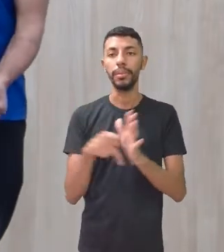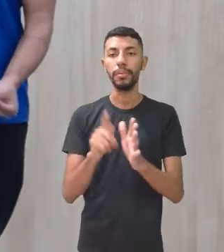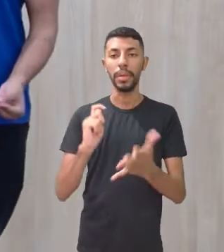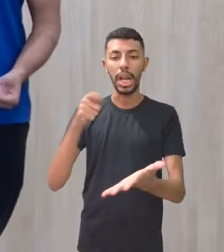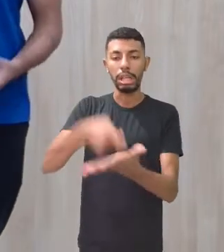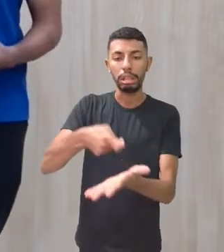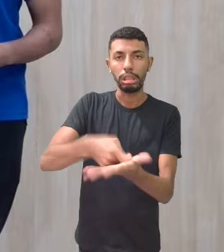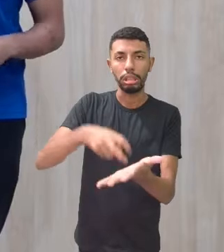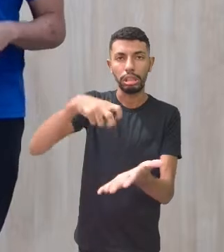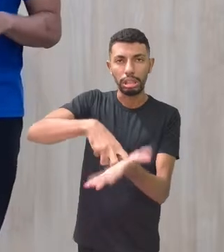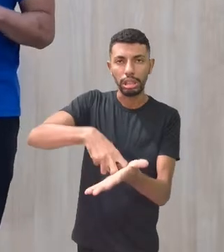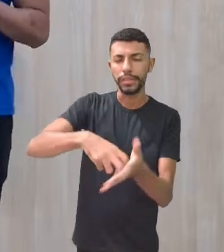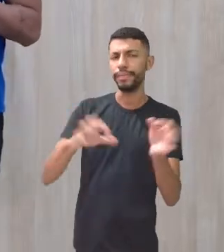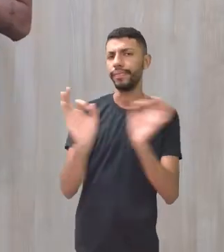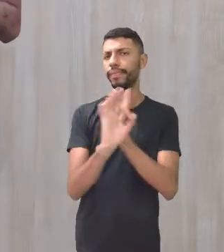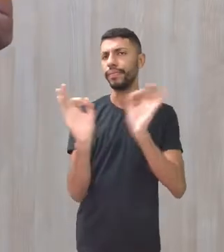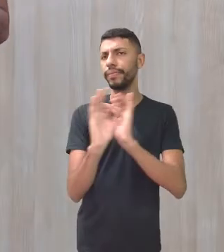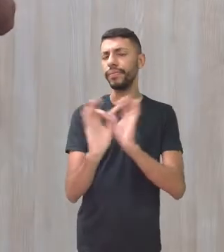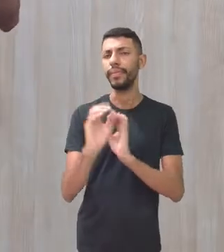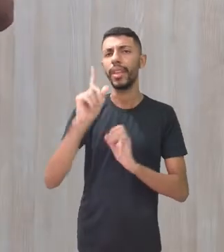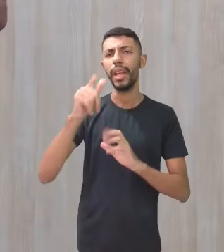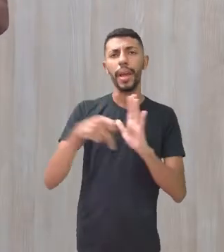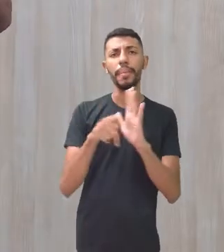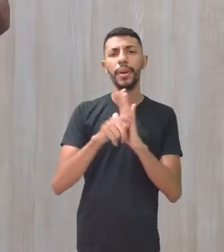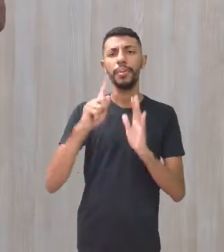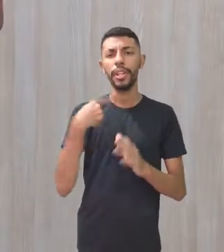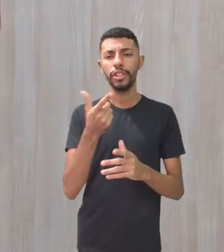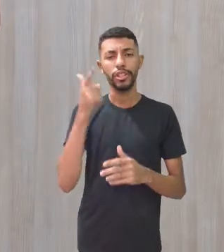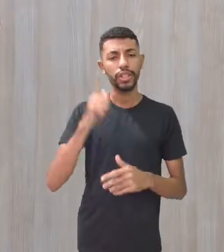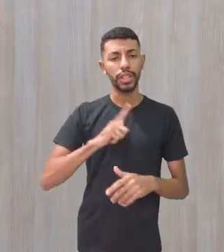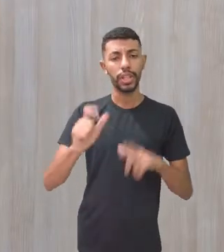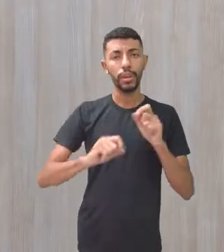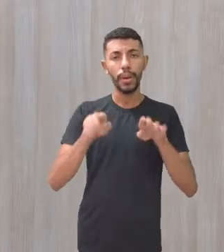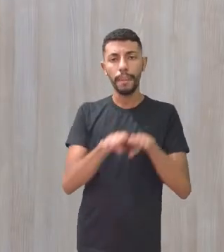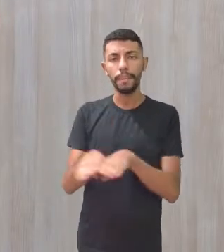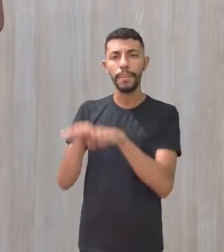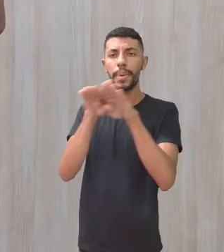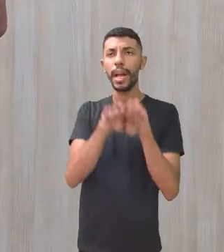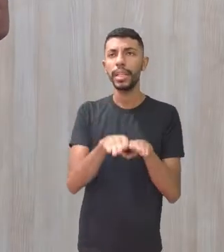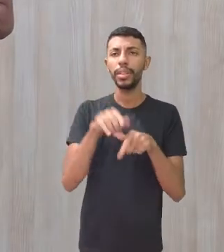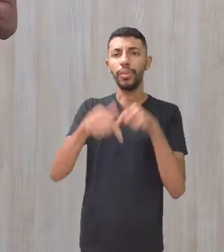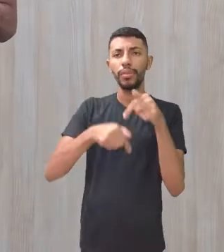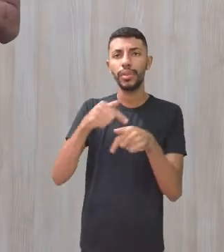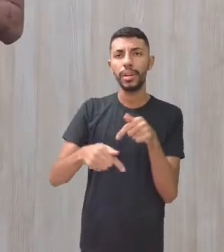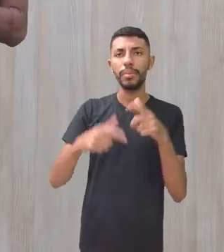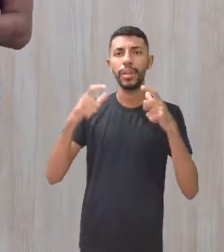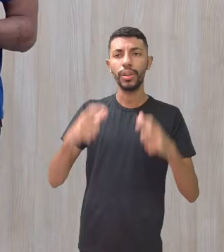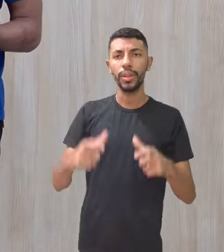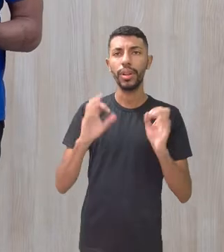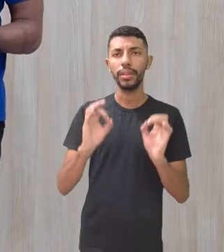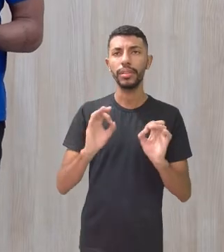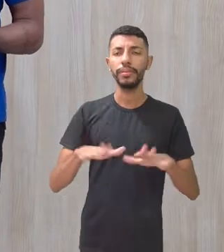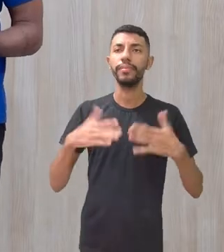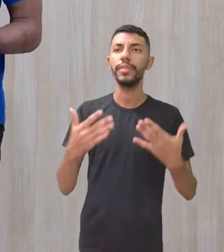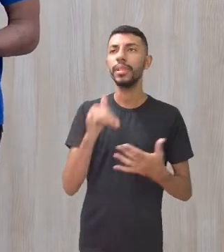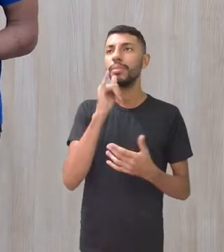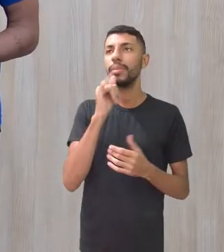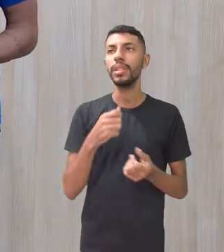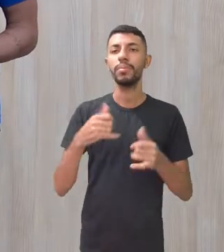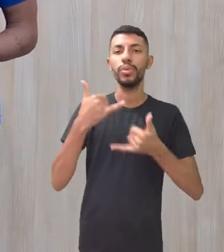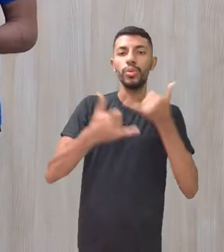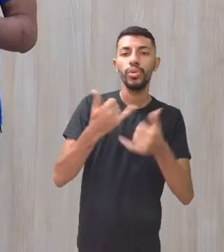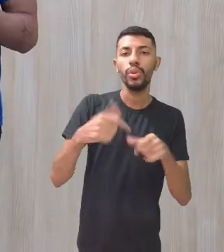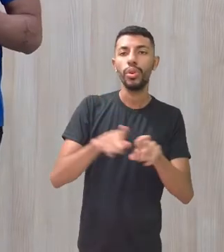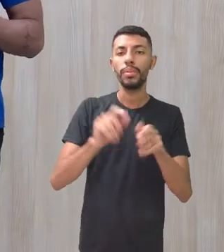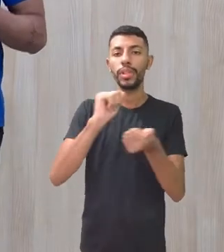punir, mas sim para que a gente consiga manter um padrão de funcionamento ali naquele local. Então, no jogo e no esporte não é